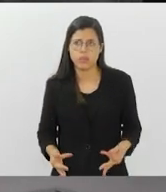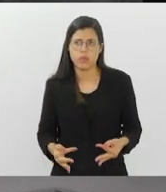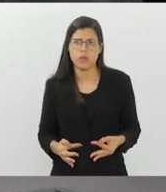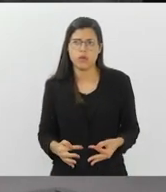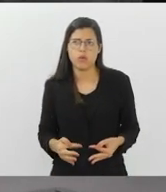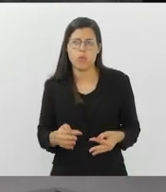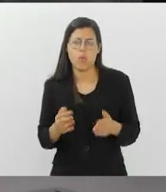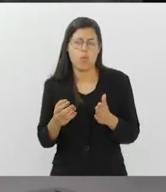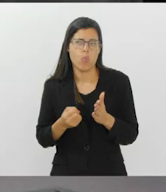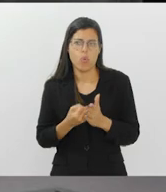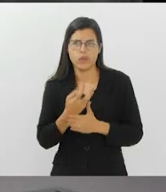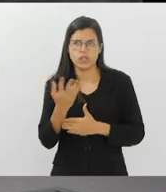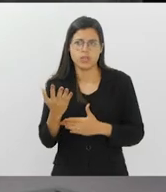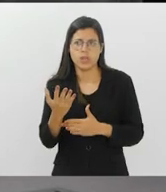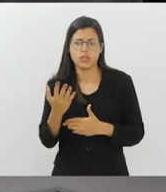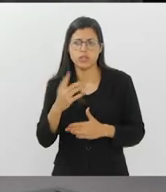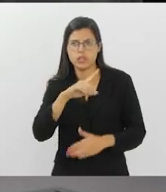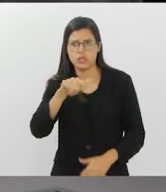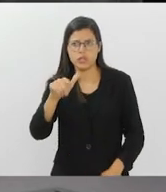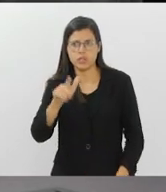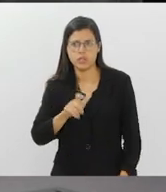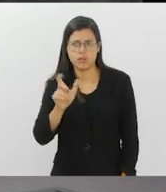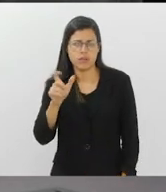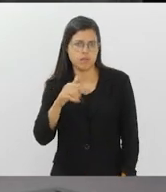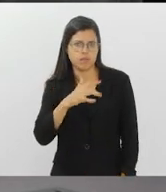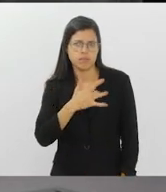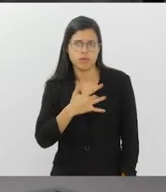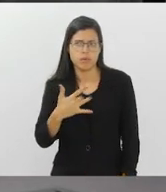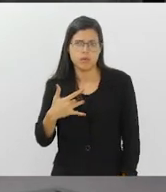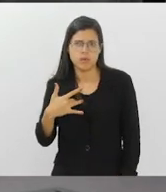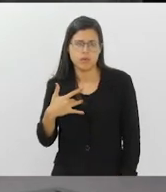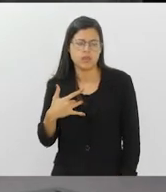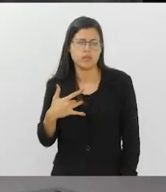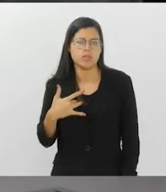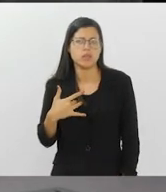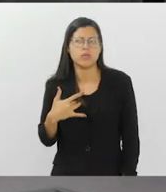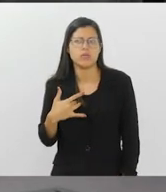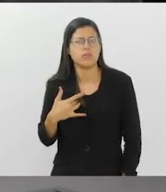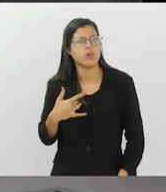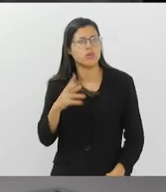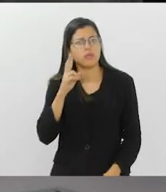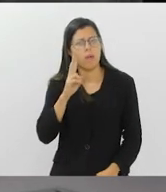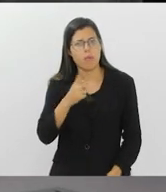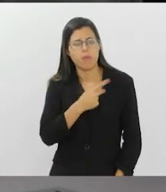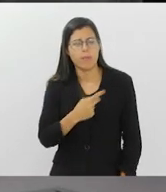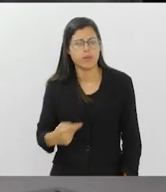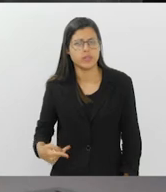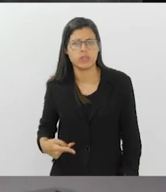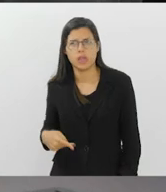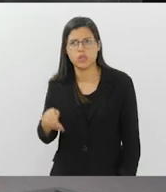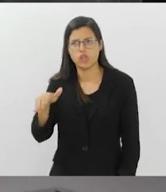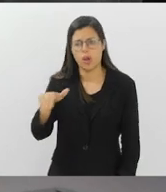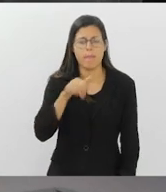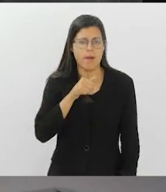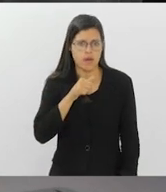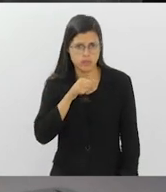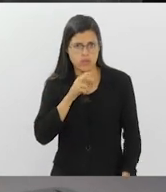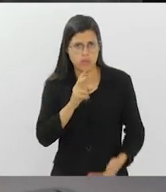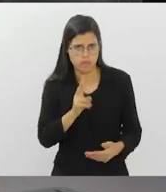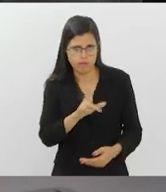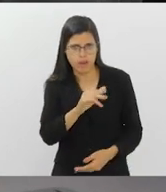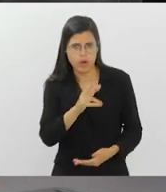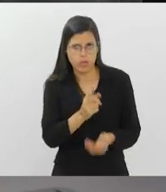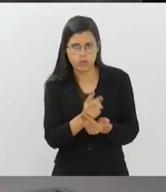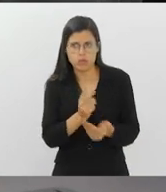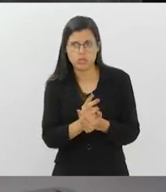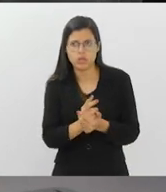quantidade de cancelamentos por empresa. E a gente vai convocar o presidente da empresa para vir aqui dizer para a gente, olha, você vai continuar cancelando? Então diga, se